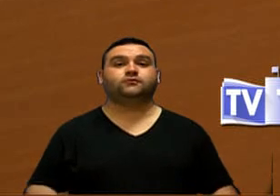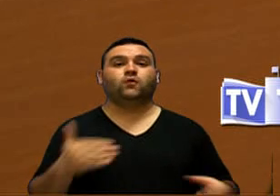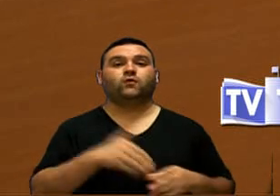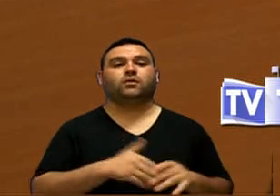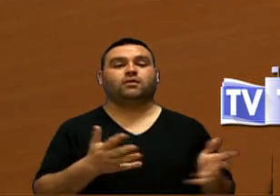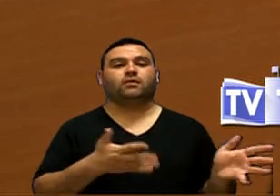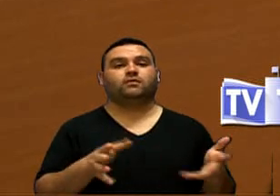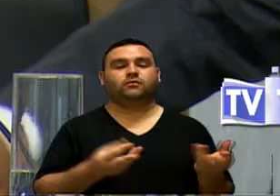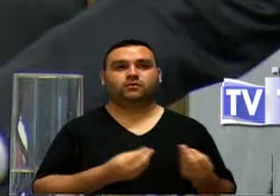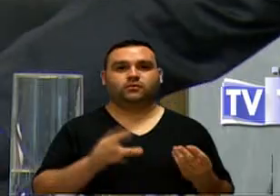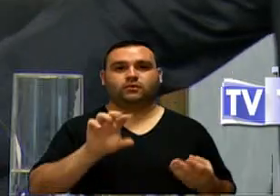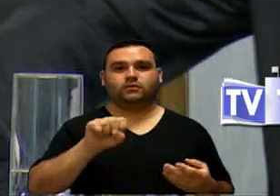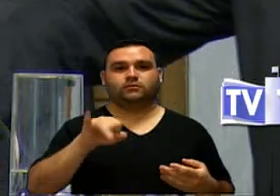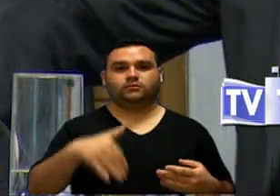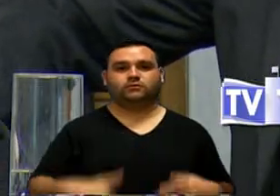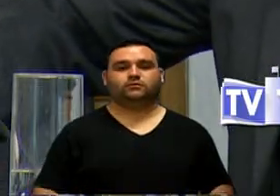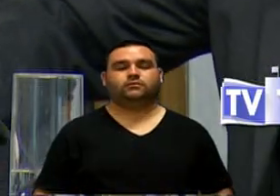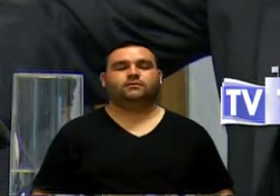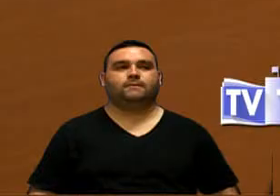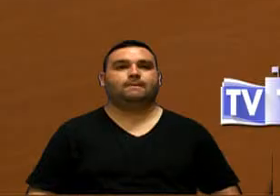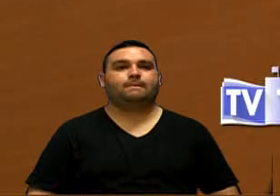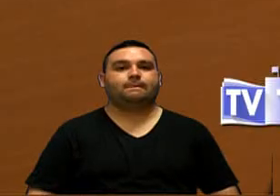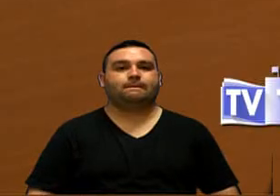o encaminhamento é o voto sim.